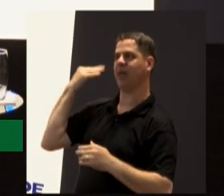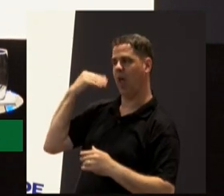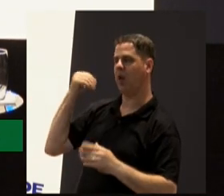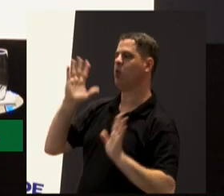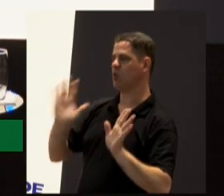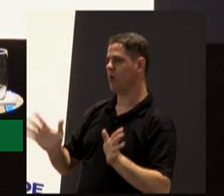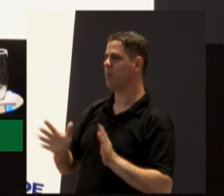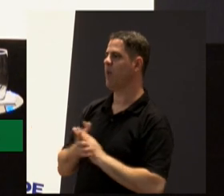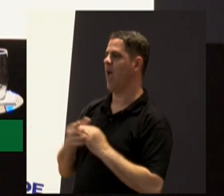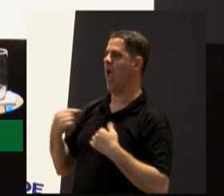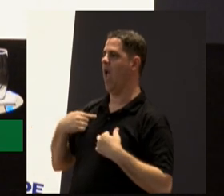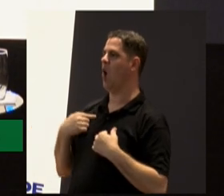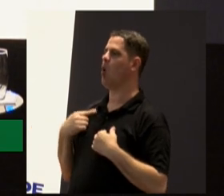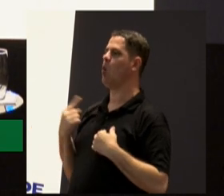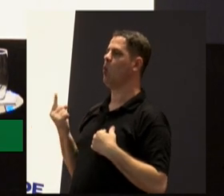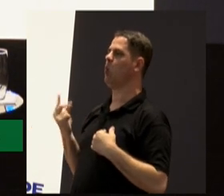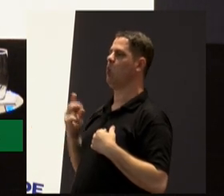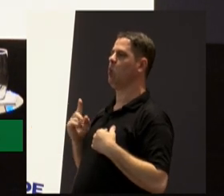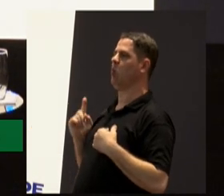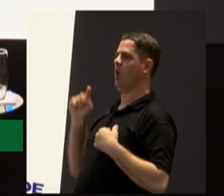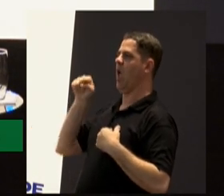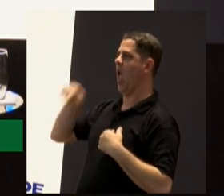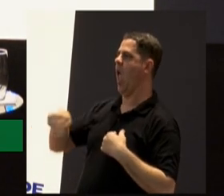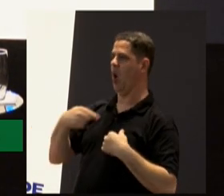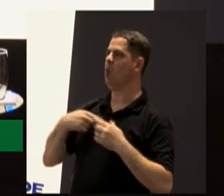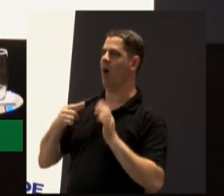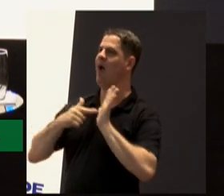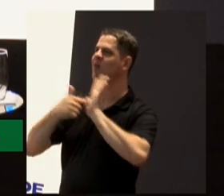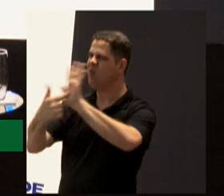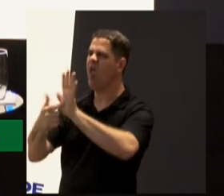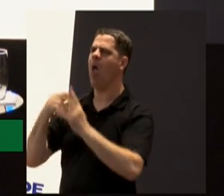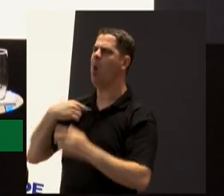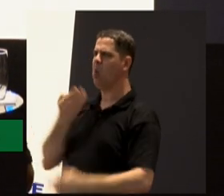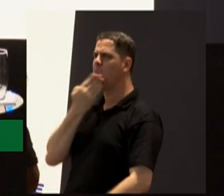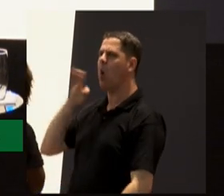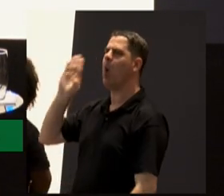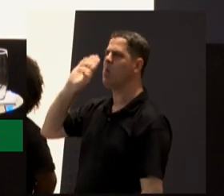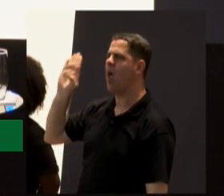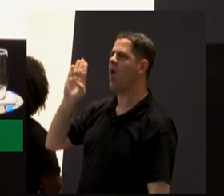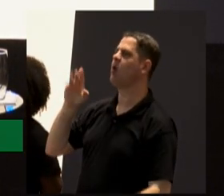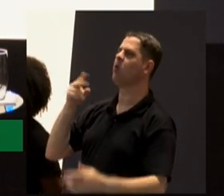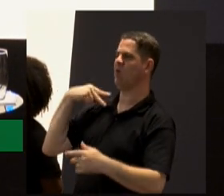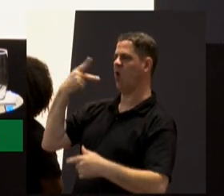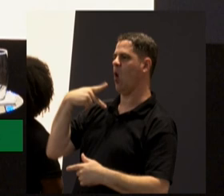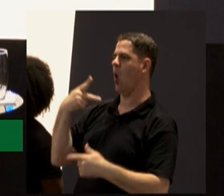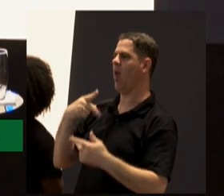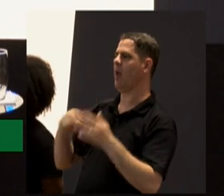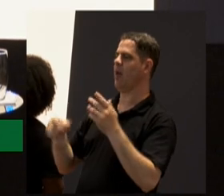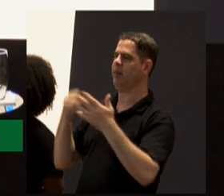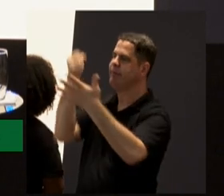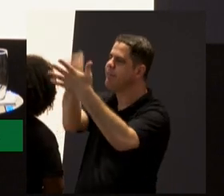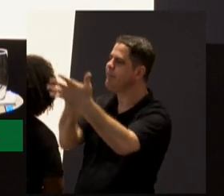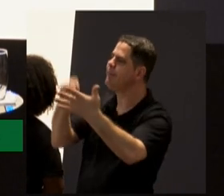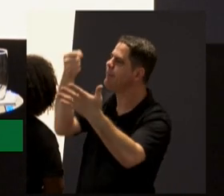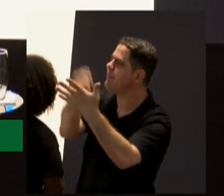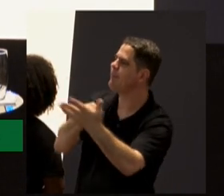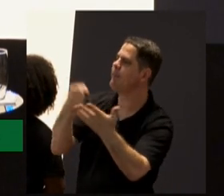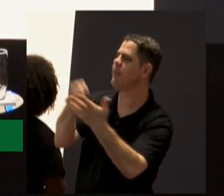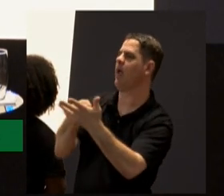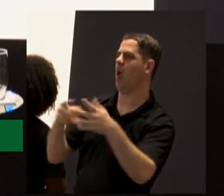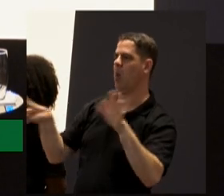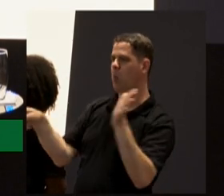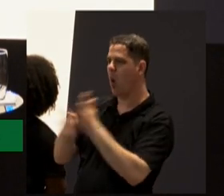e eu trouxe como promessa a ideia da militância negra como